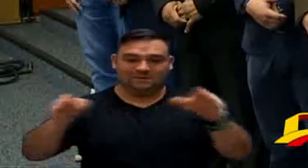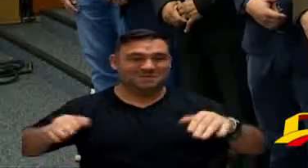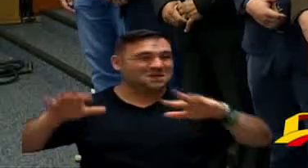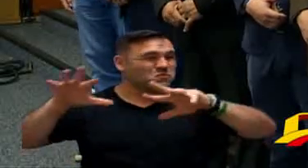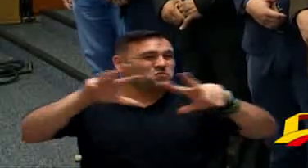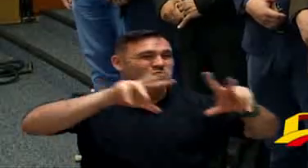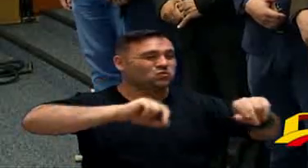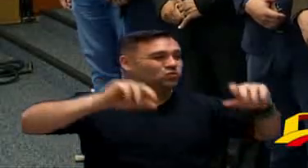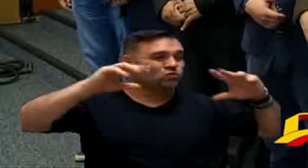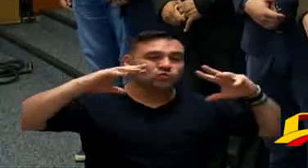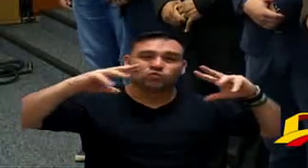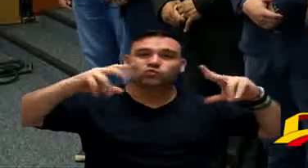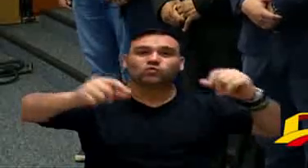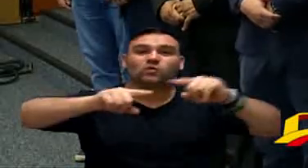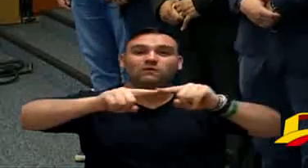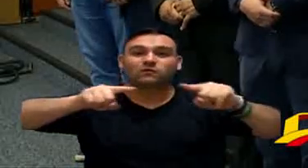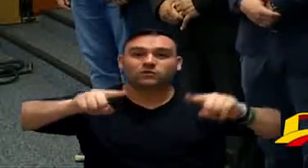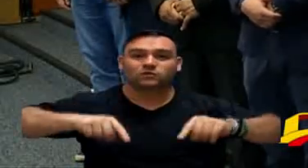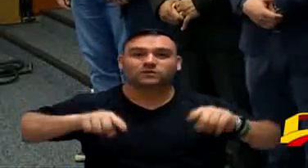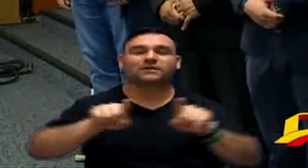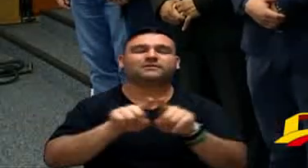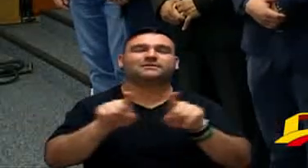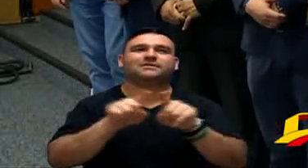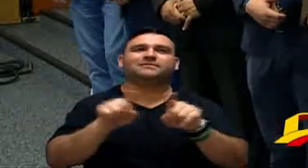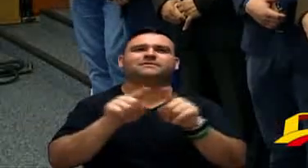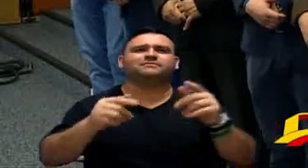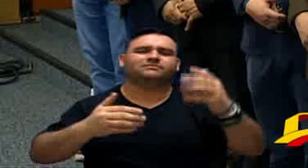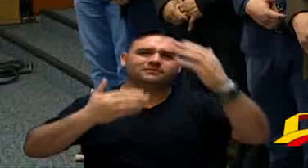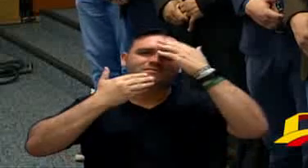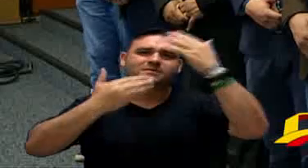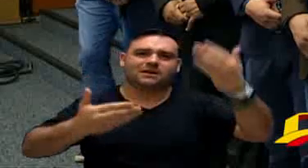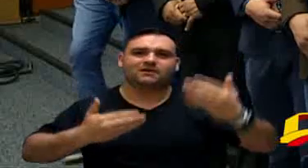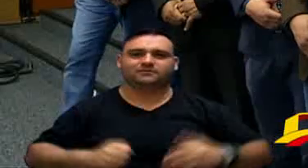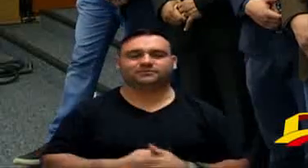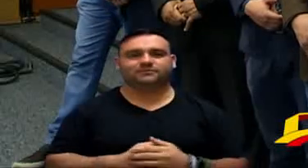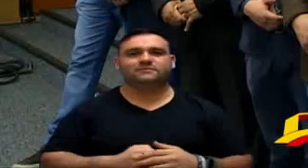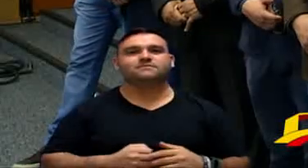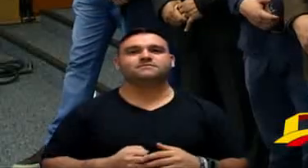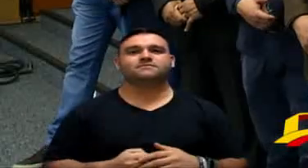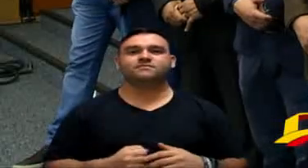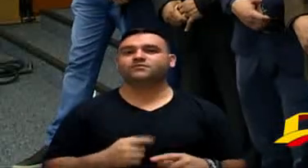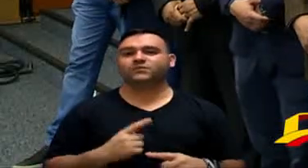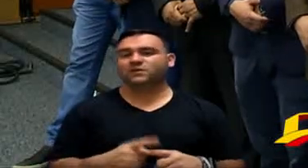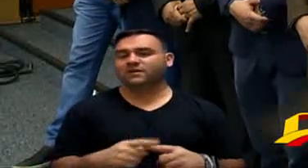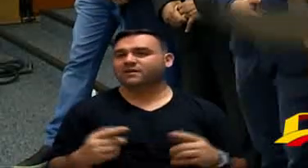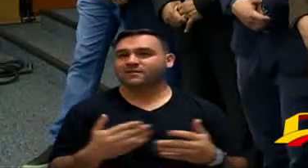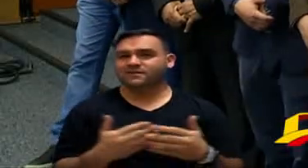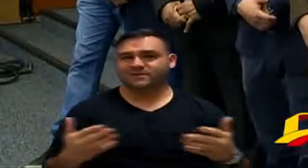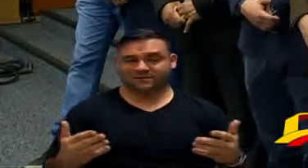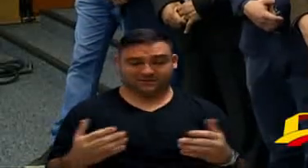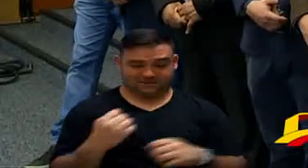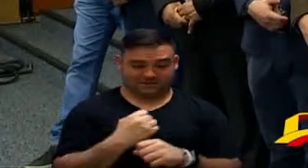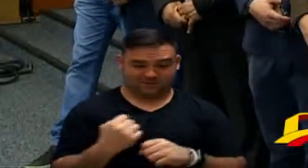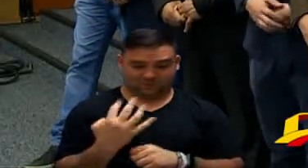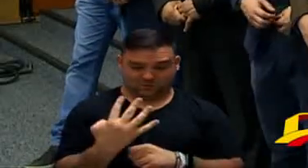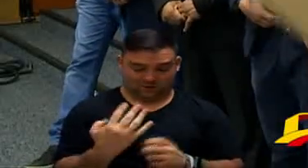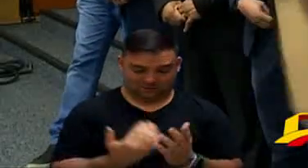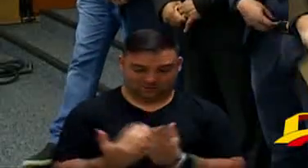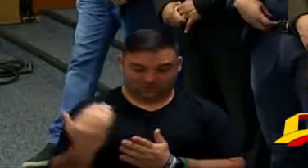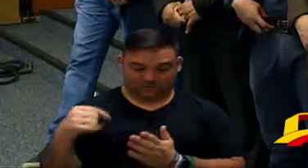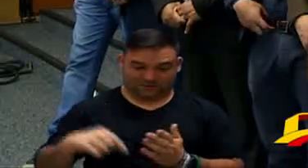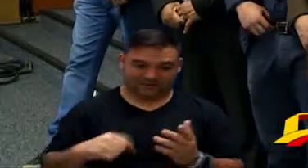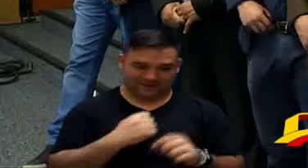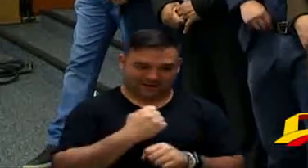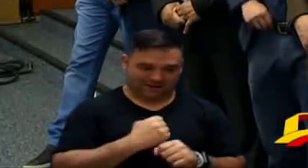aqui por cima e todos os funcionários obrigado por não terem feito os meus quatro anos iniciais